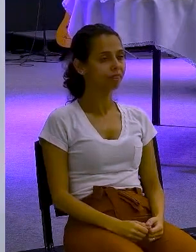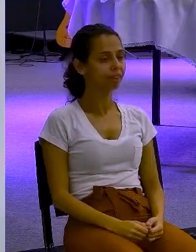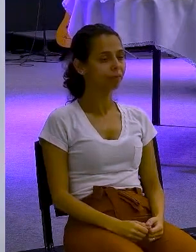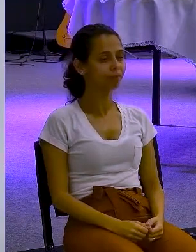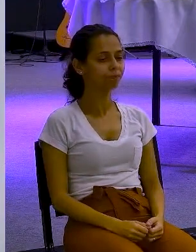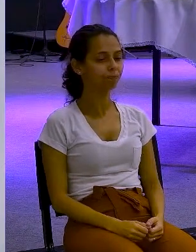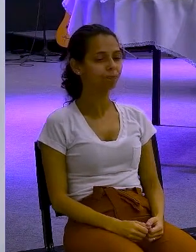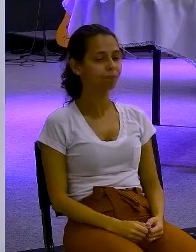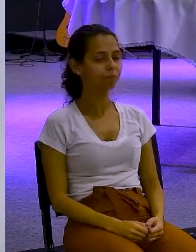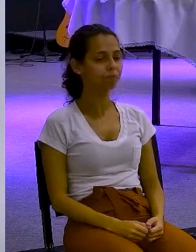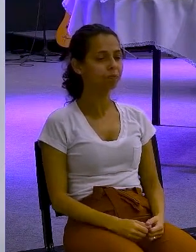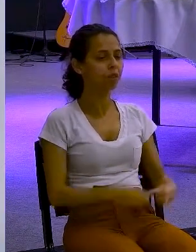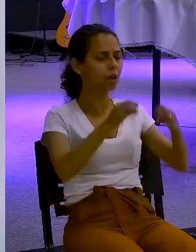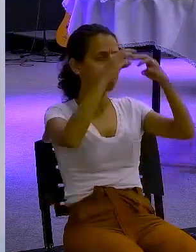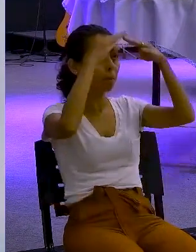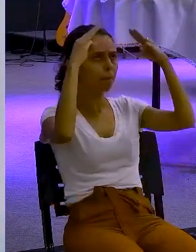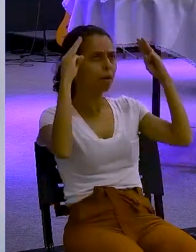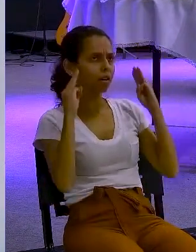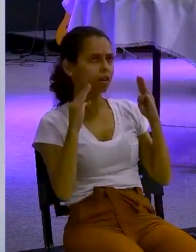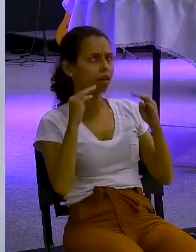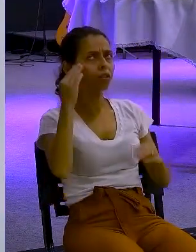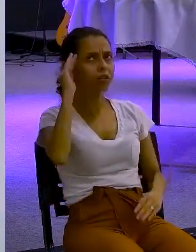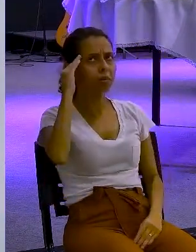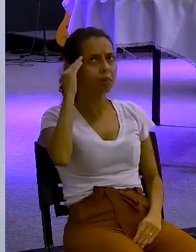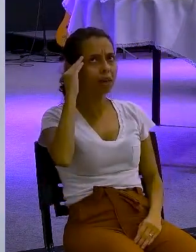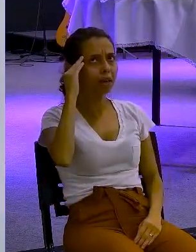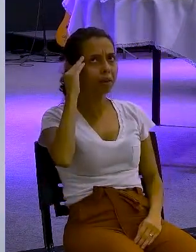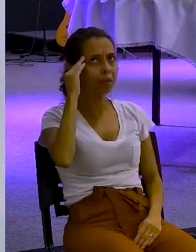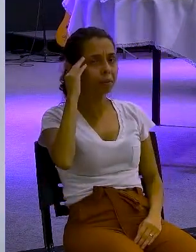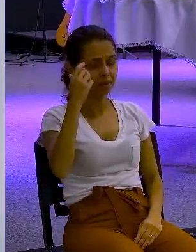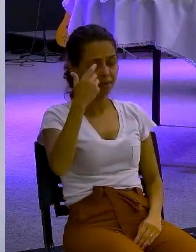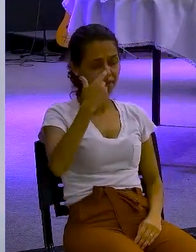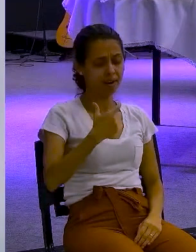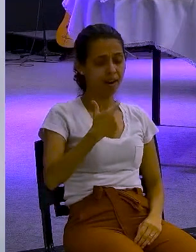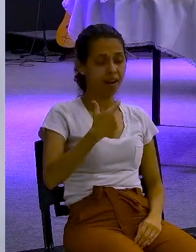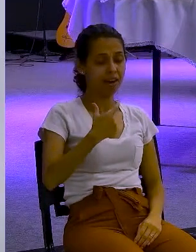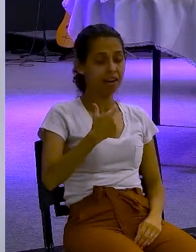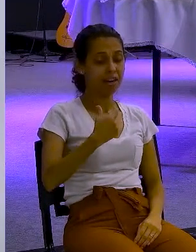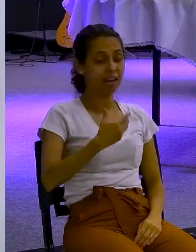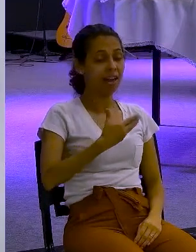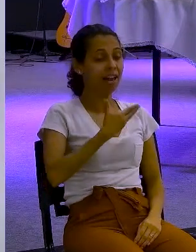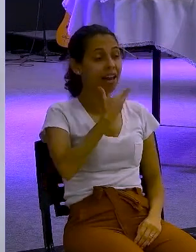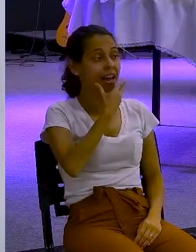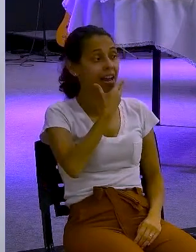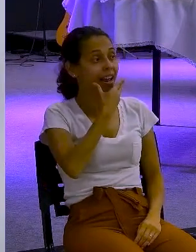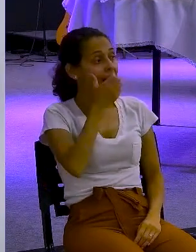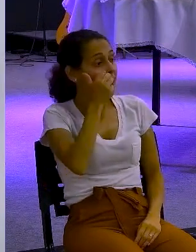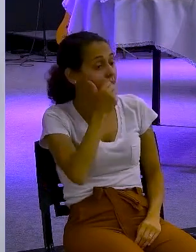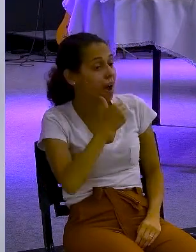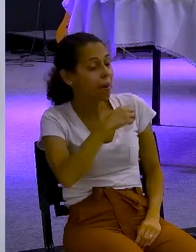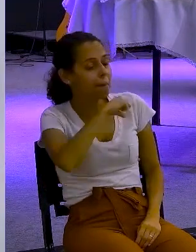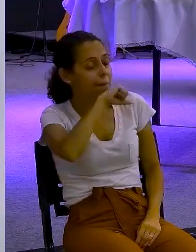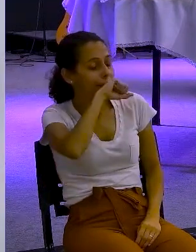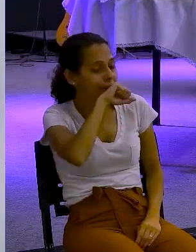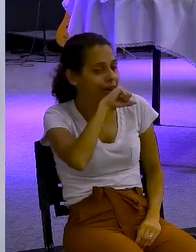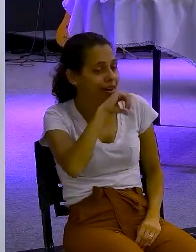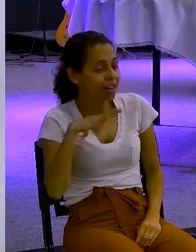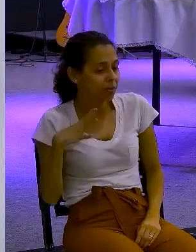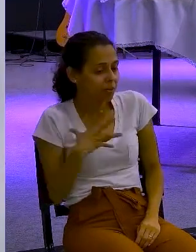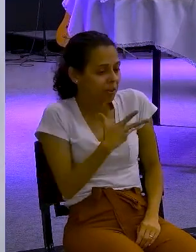Salvador. Observe que a ligação do verso 38 com o 39 dá a ideia de